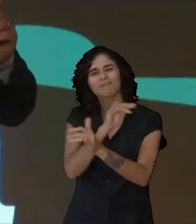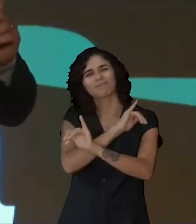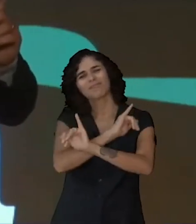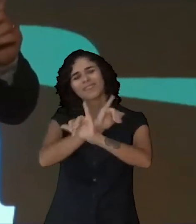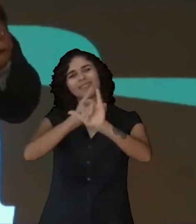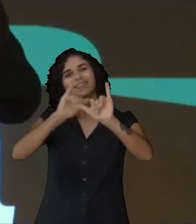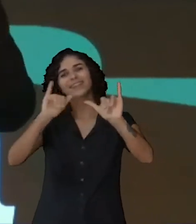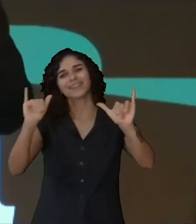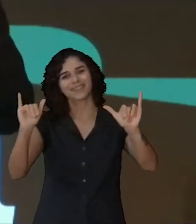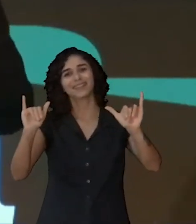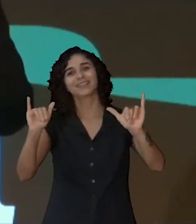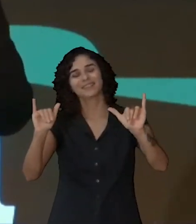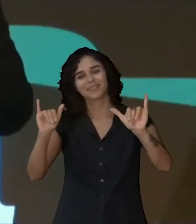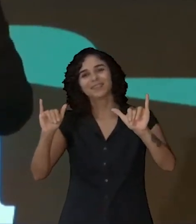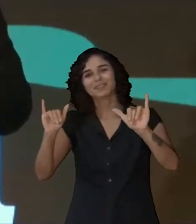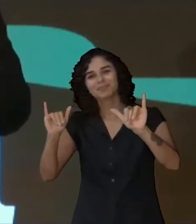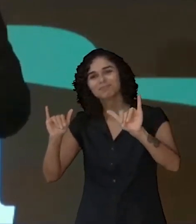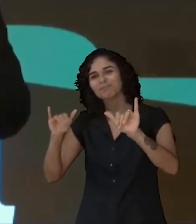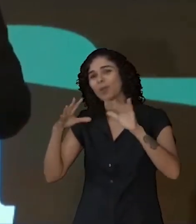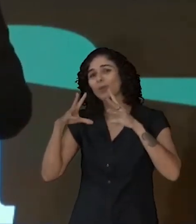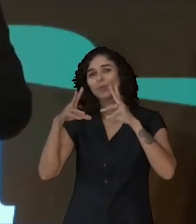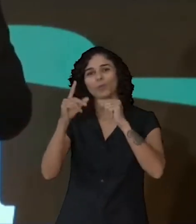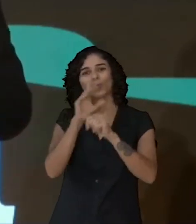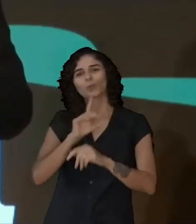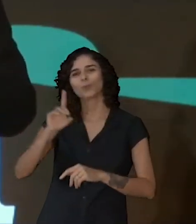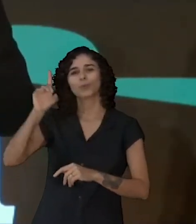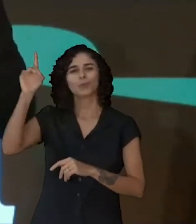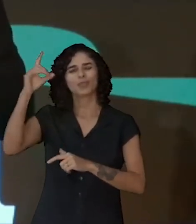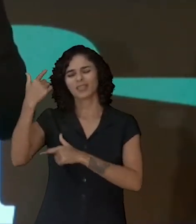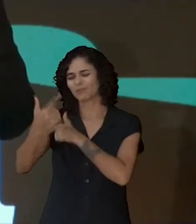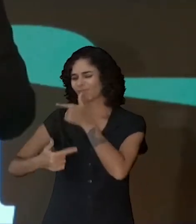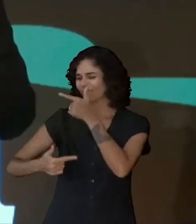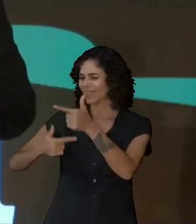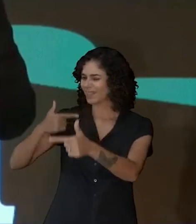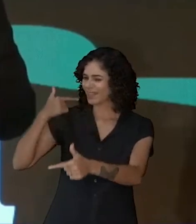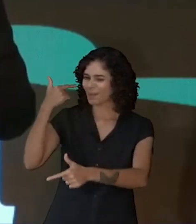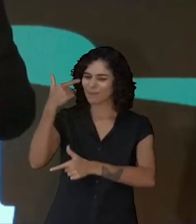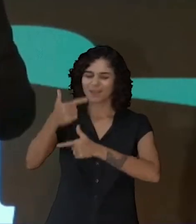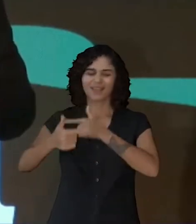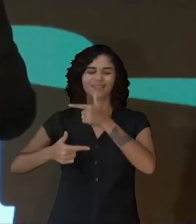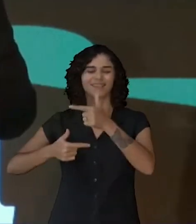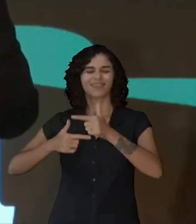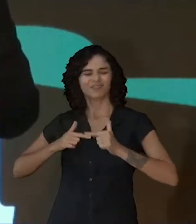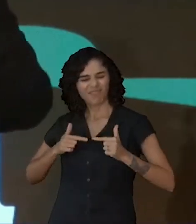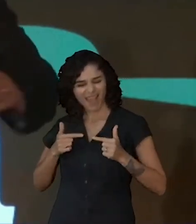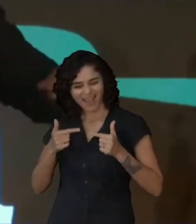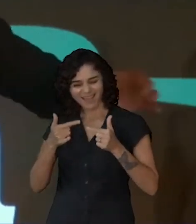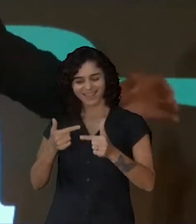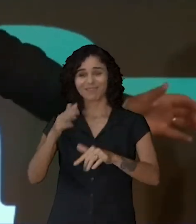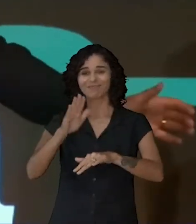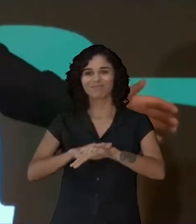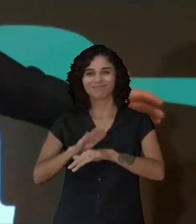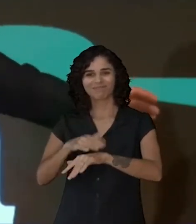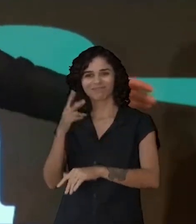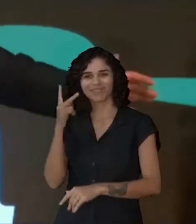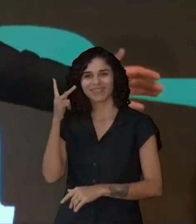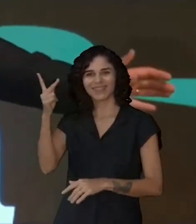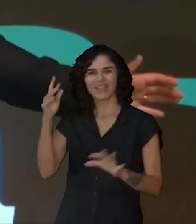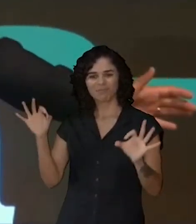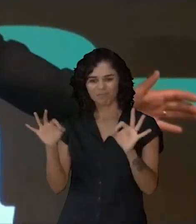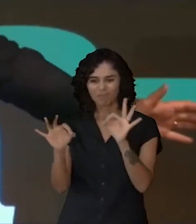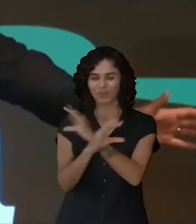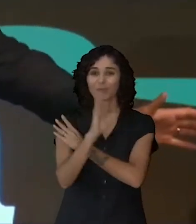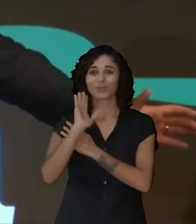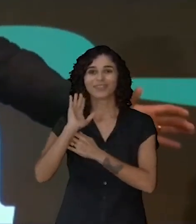declarando aquilo que Deus está fazendo como realizado. E agora eu quero orar por